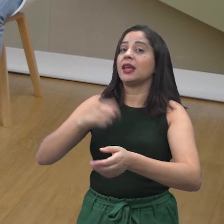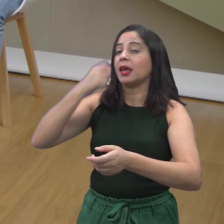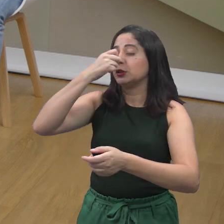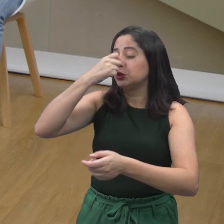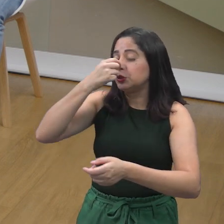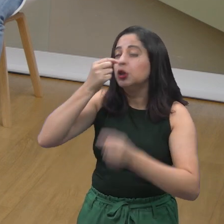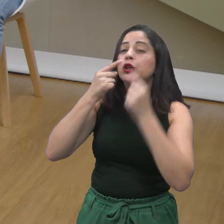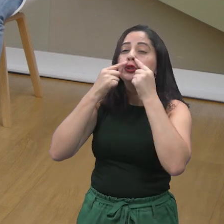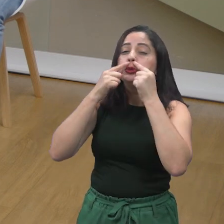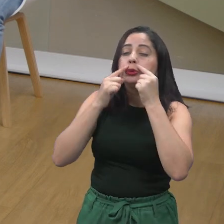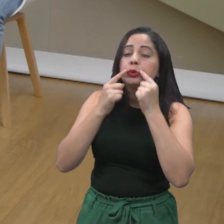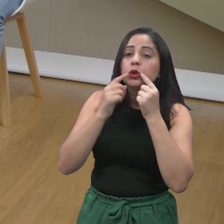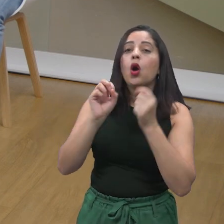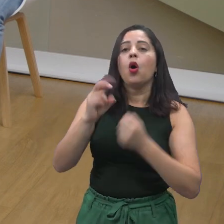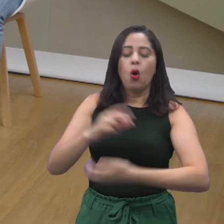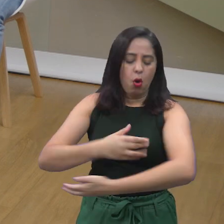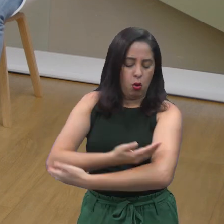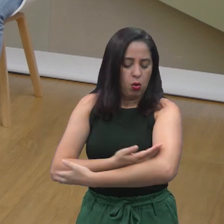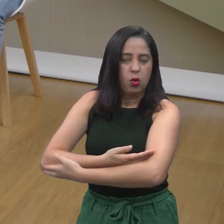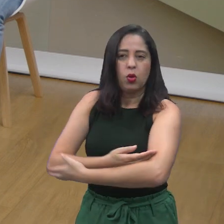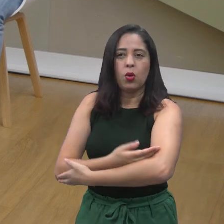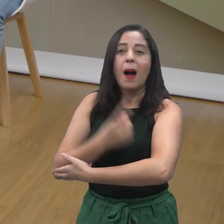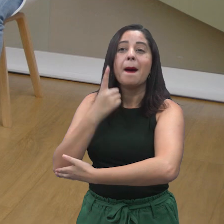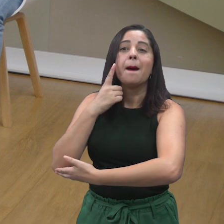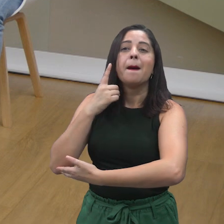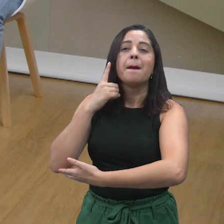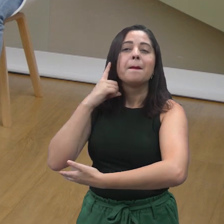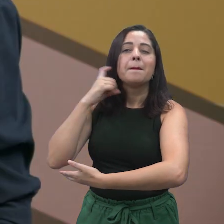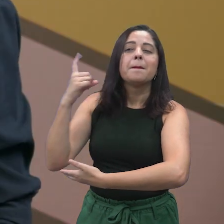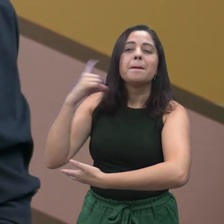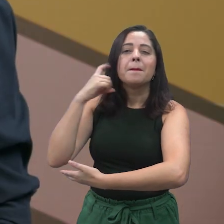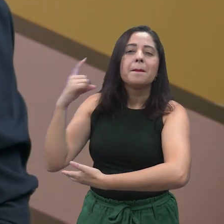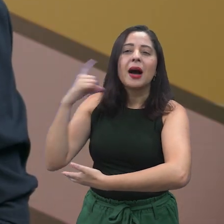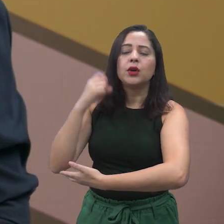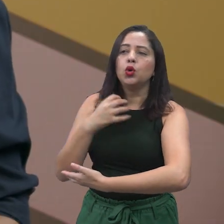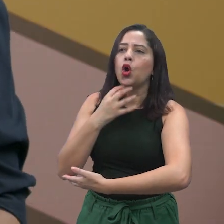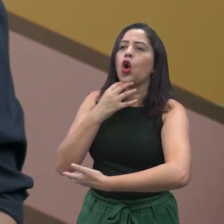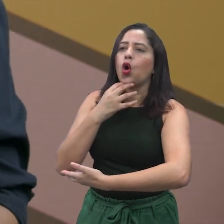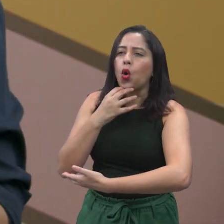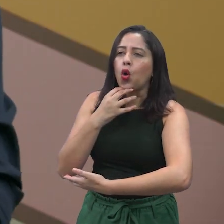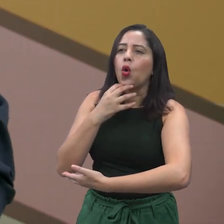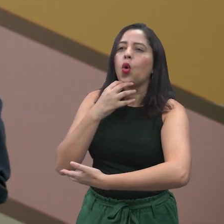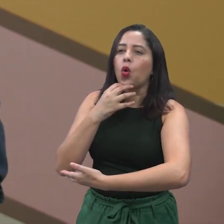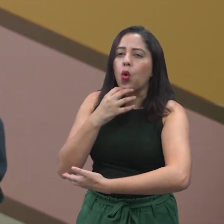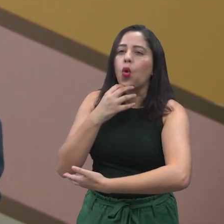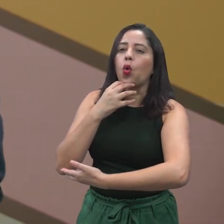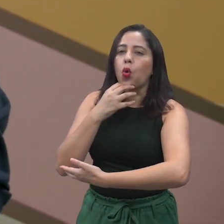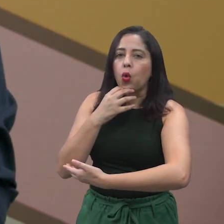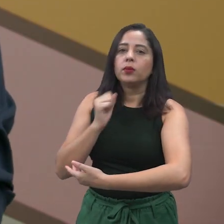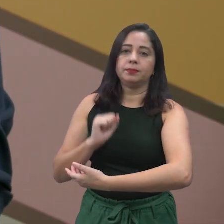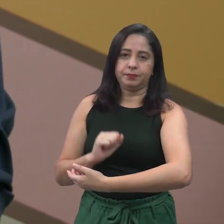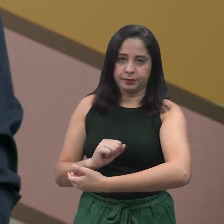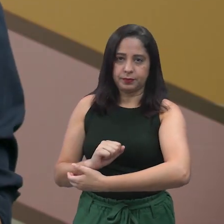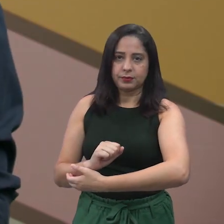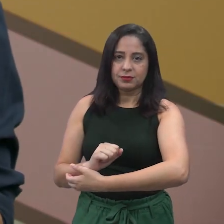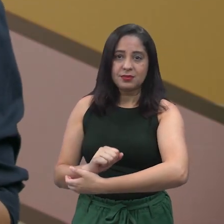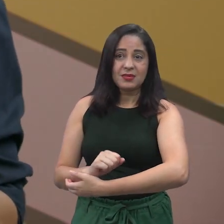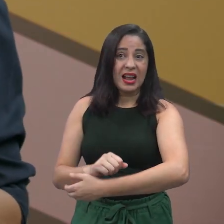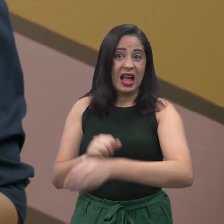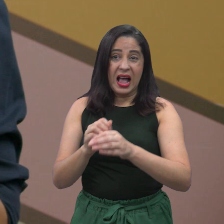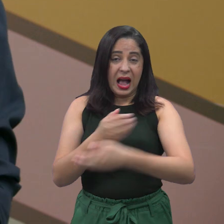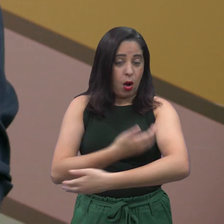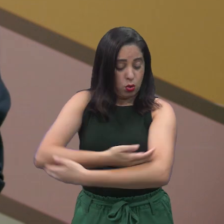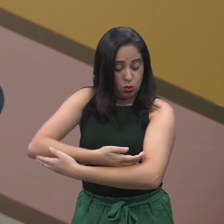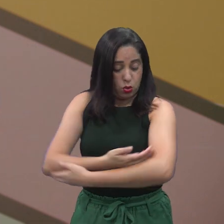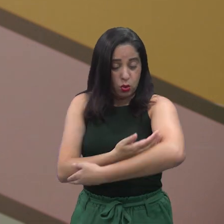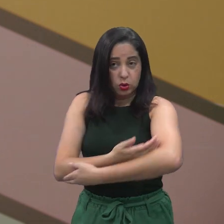uma criança que ronca, com o nariz entupido, que vive com catarro e às vezes o catarro não sai, esse catarro pode contaminar. A criança ainda não tem